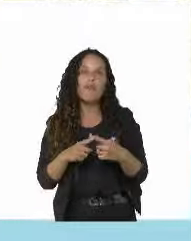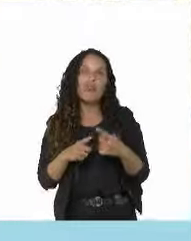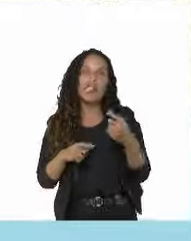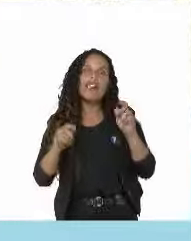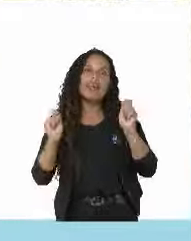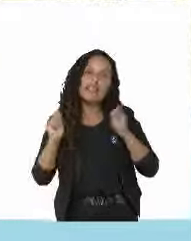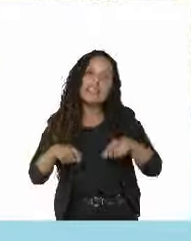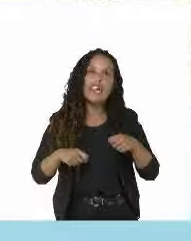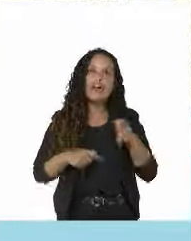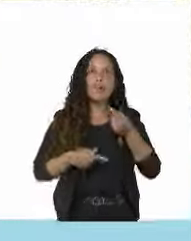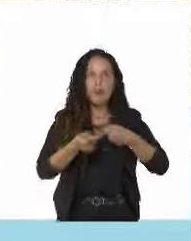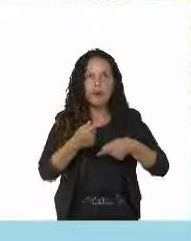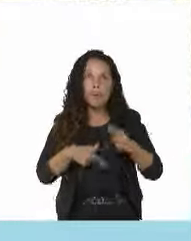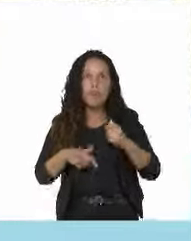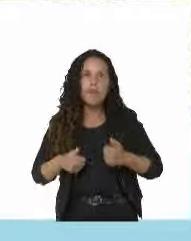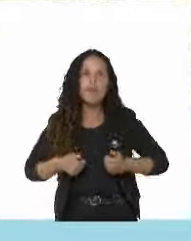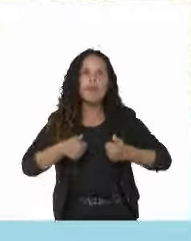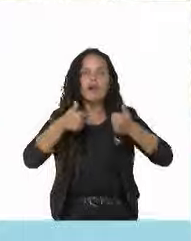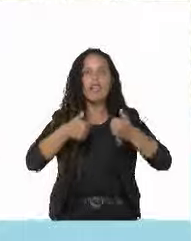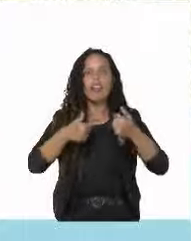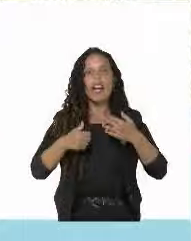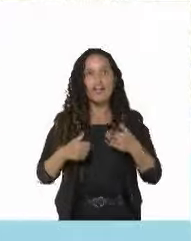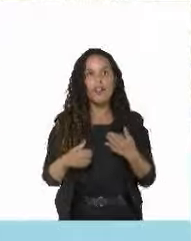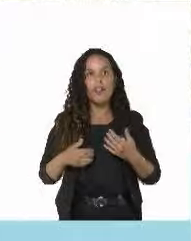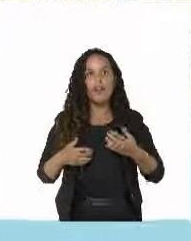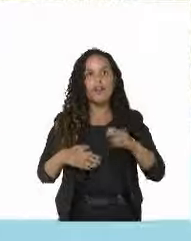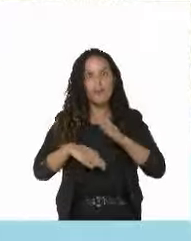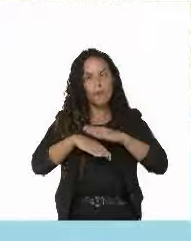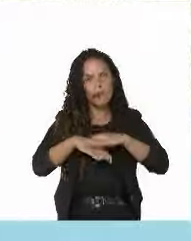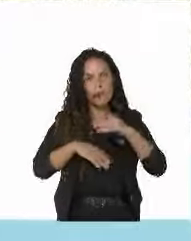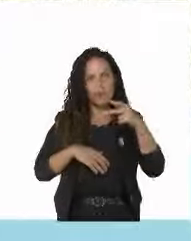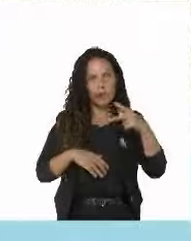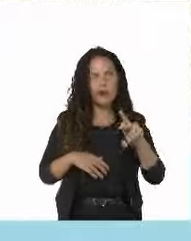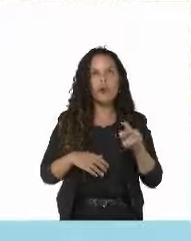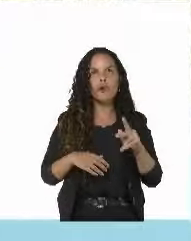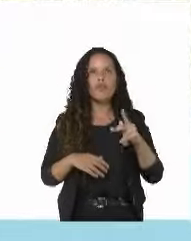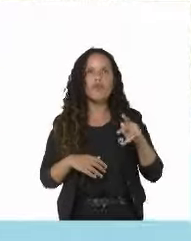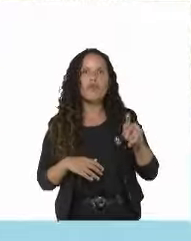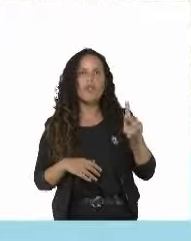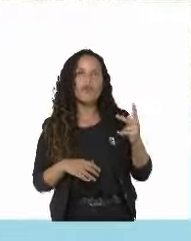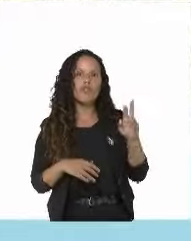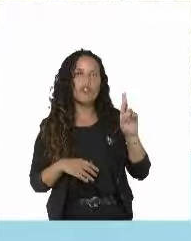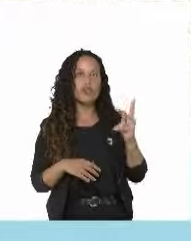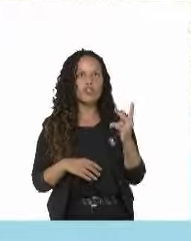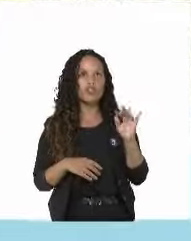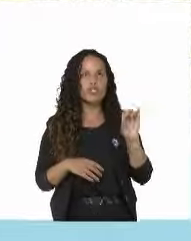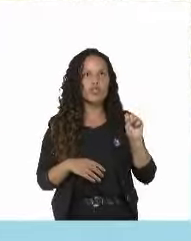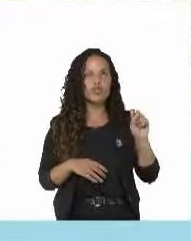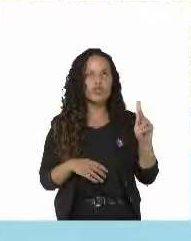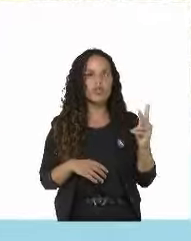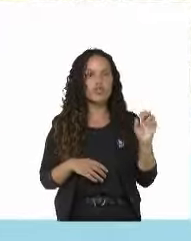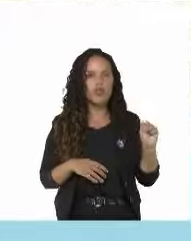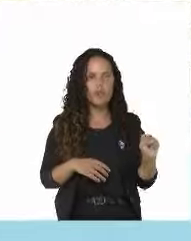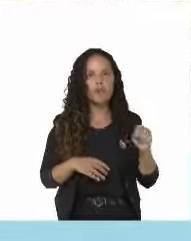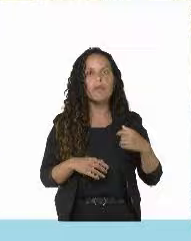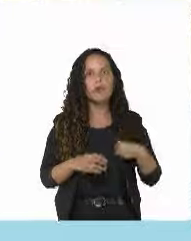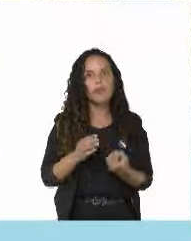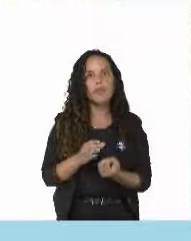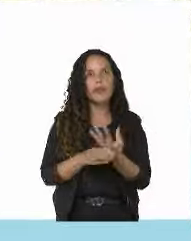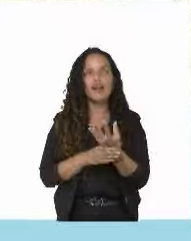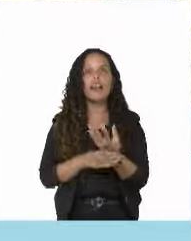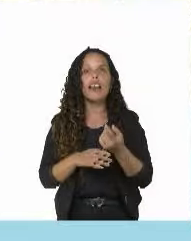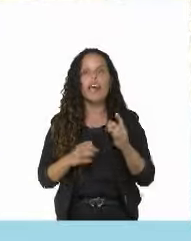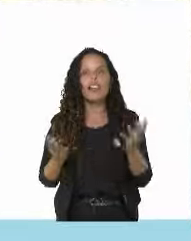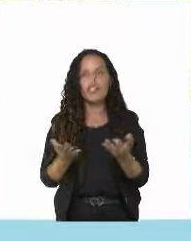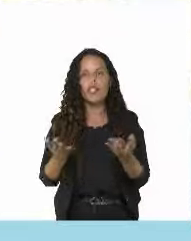melhorado. Eu ainda prefiro criar um módulo no Photoshop, né? E aí, qual a ideia de você criar os